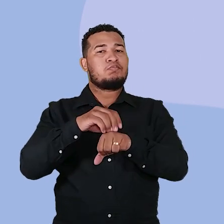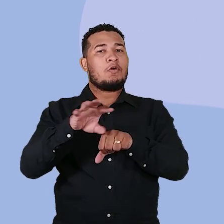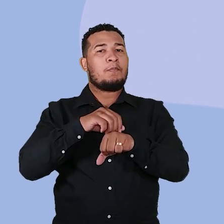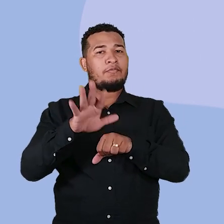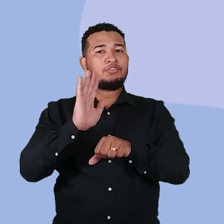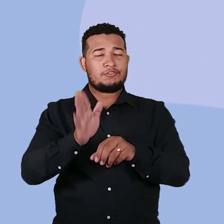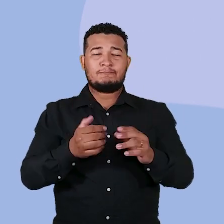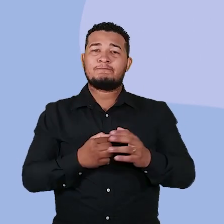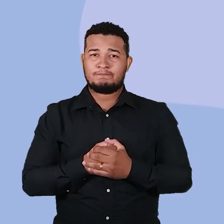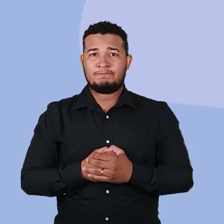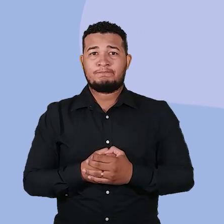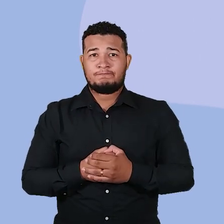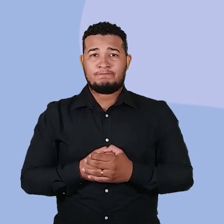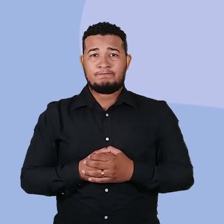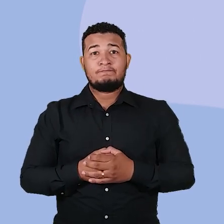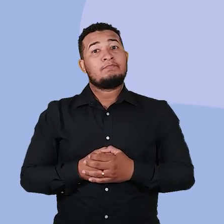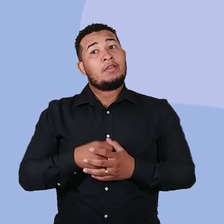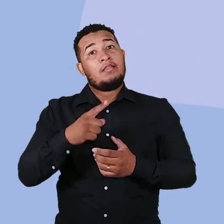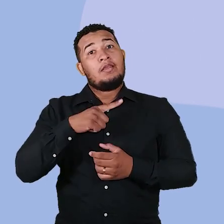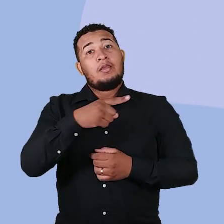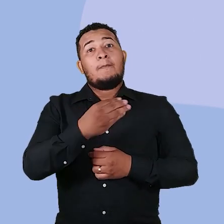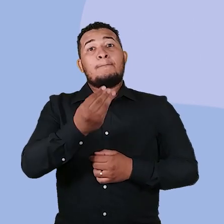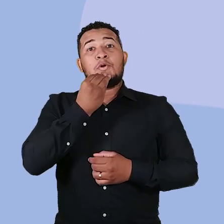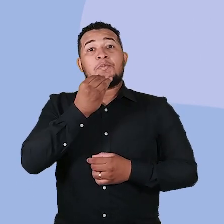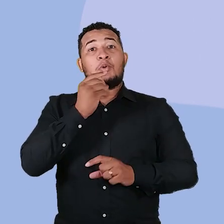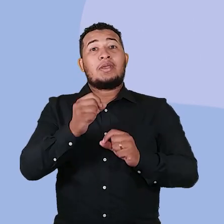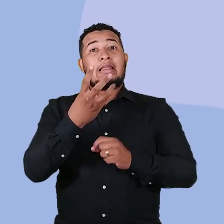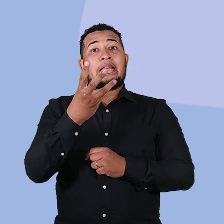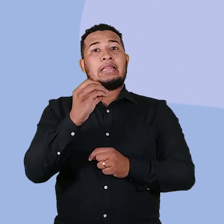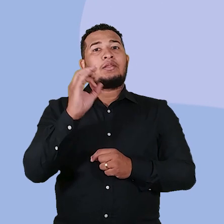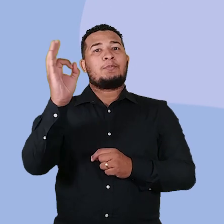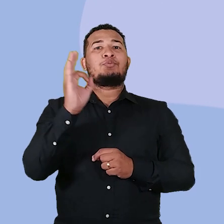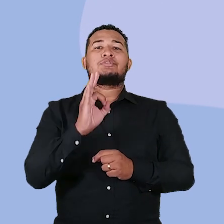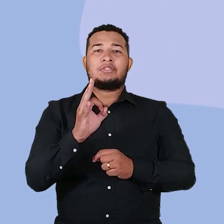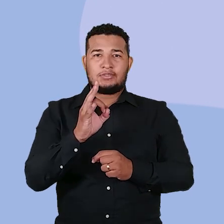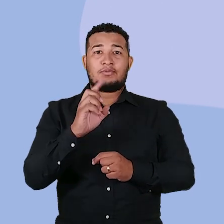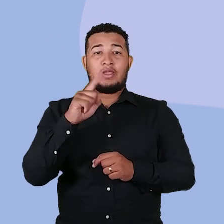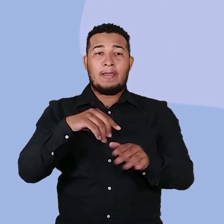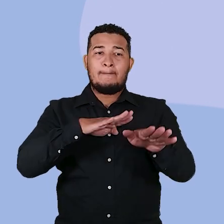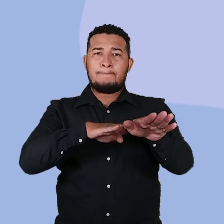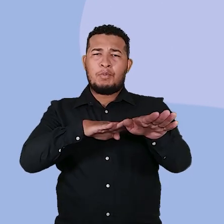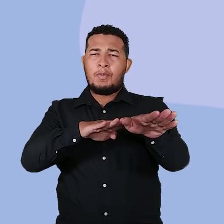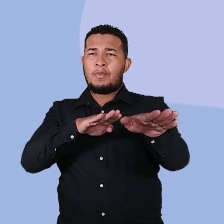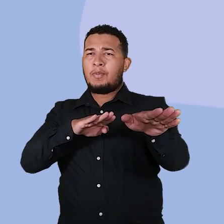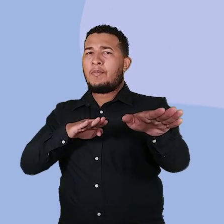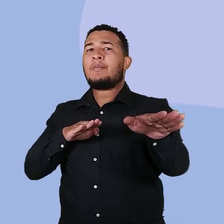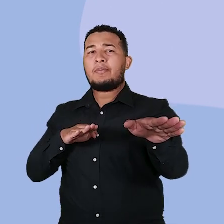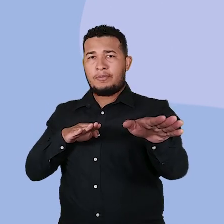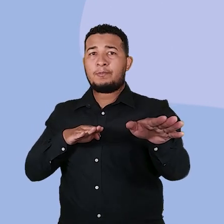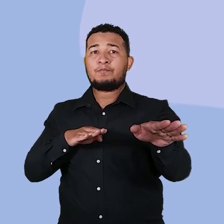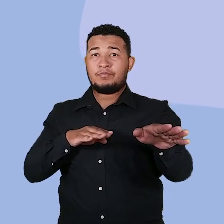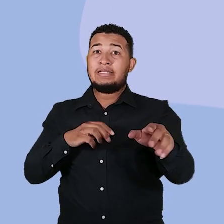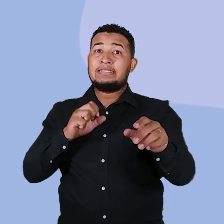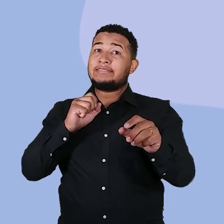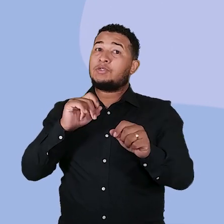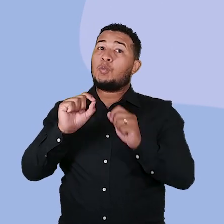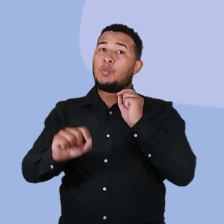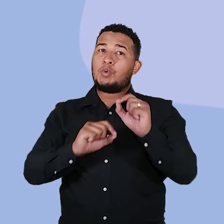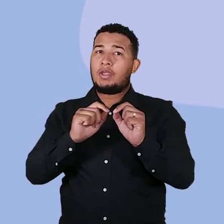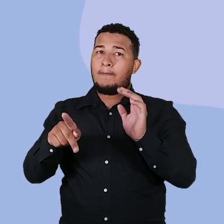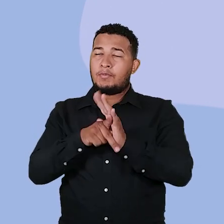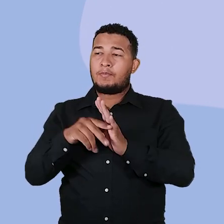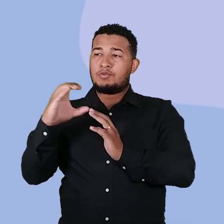passa na via indicada assim há uma possibilidade de trinta por cento desse pegar engarrafamento